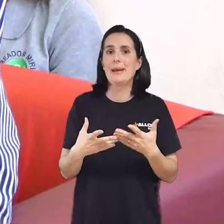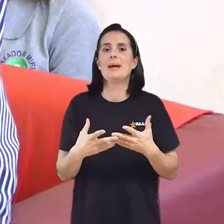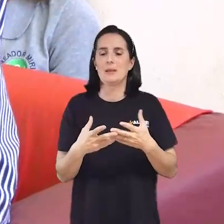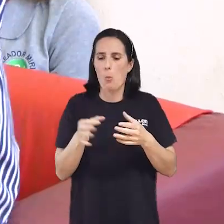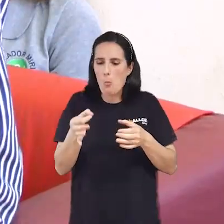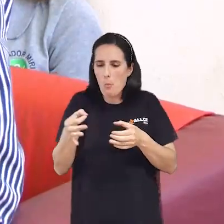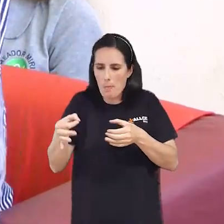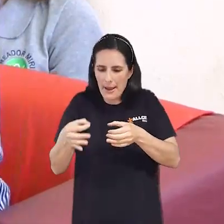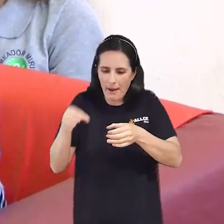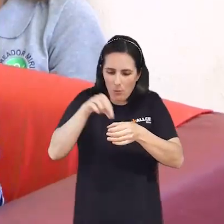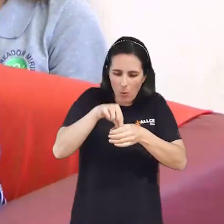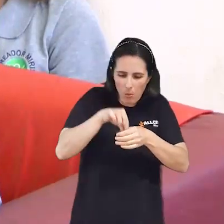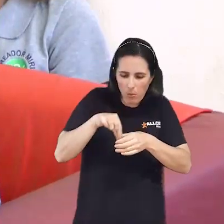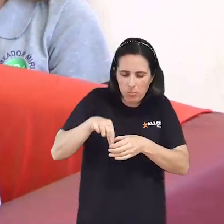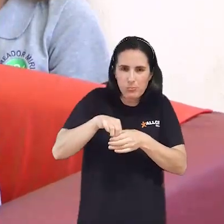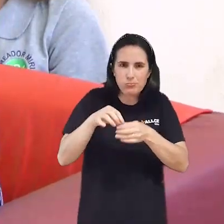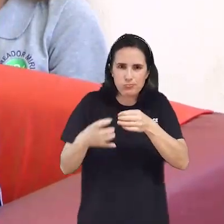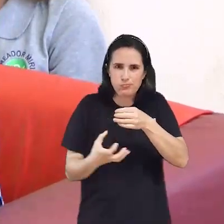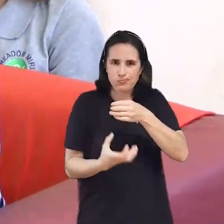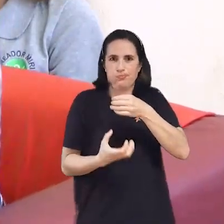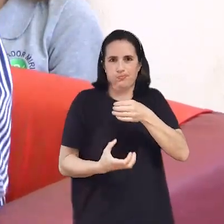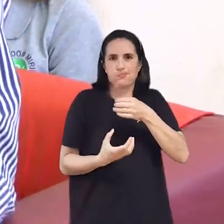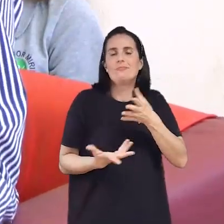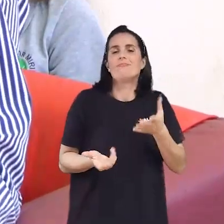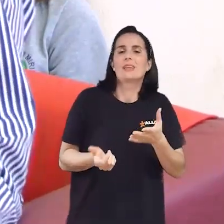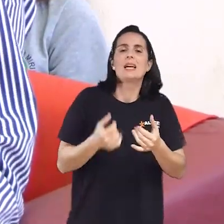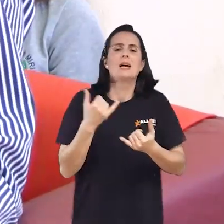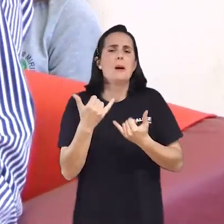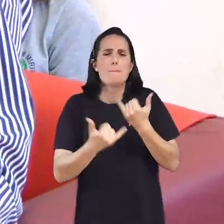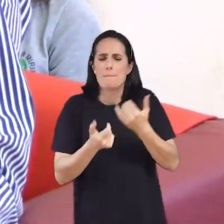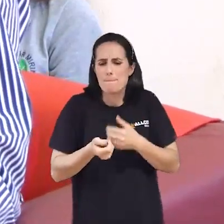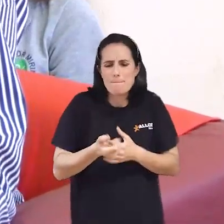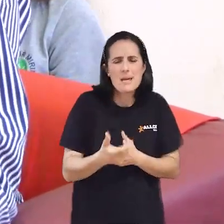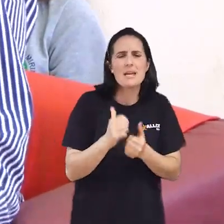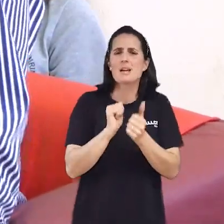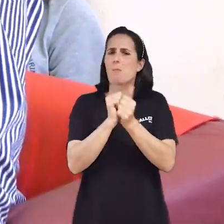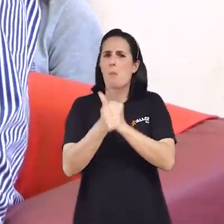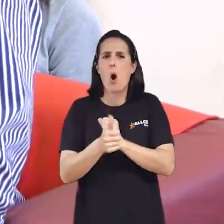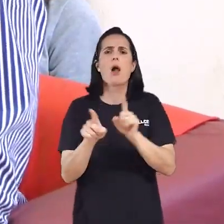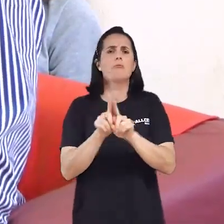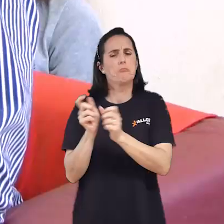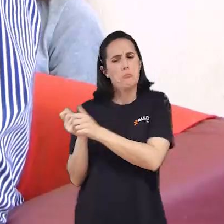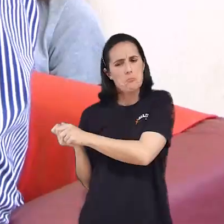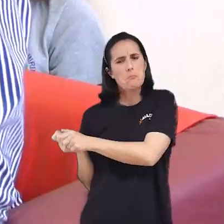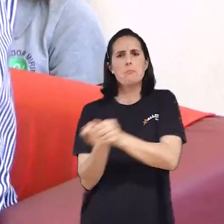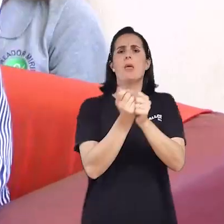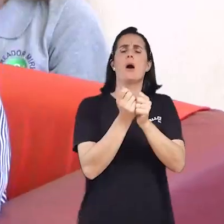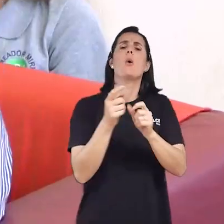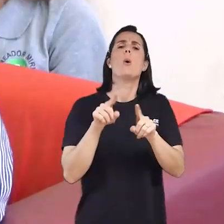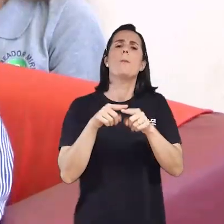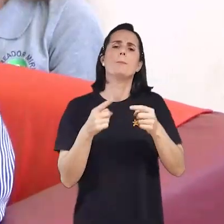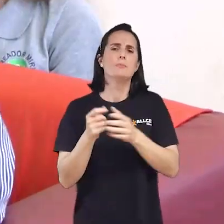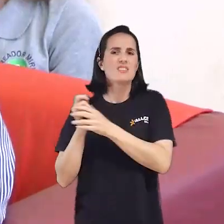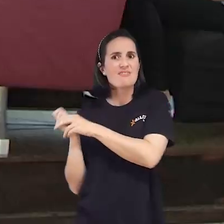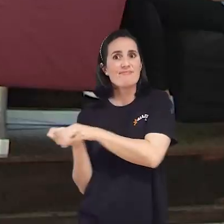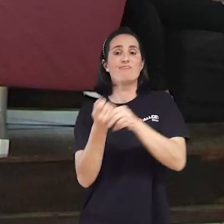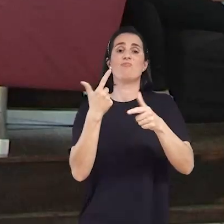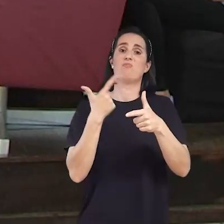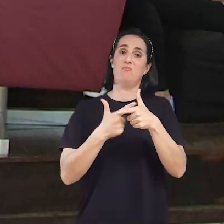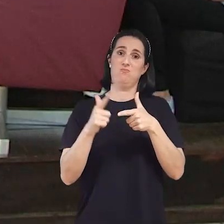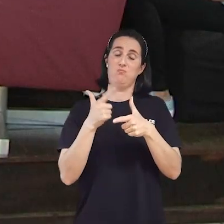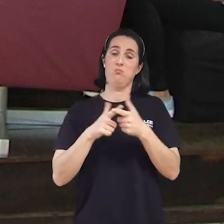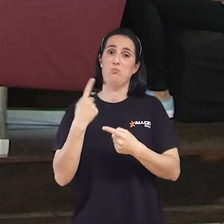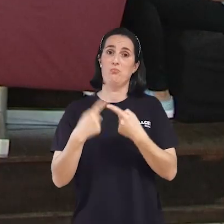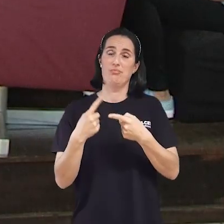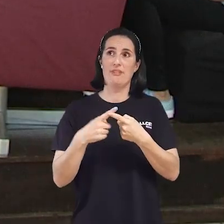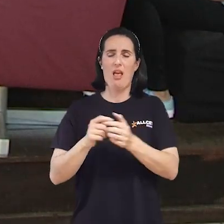outra, porque a meia tinha que ter vindo de alguém, e certamente que era do pai, né? Então as pecas iam todas dentro da meia, né? E